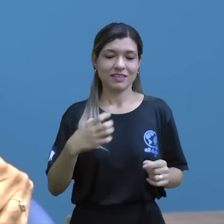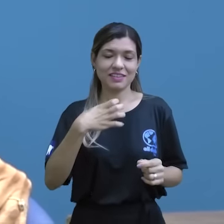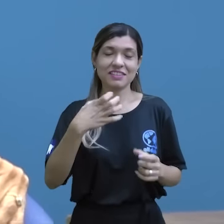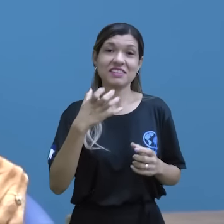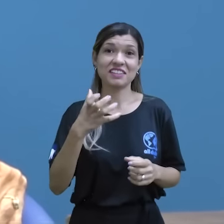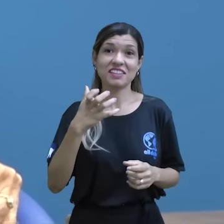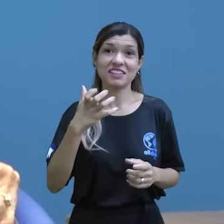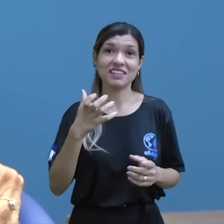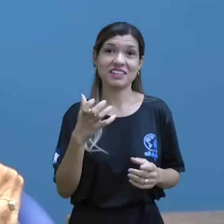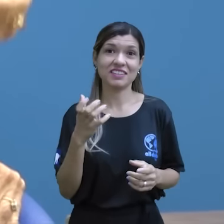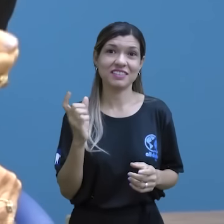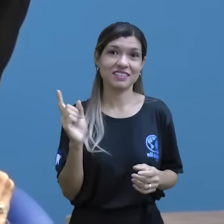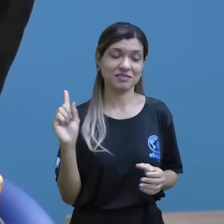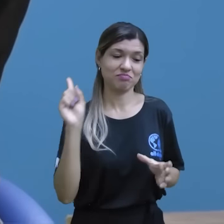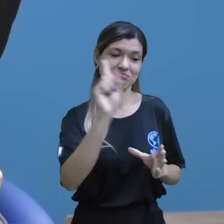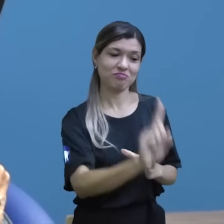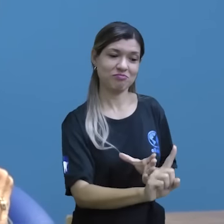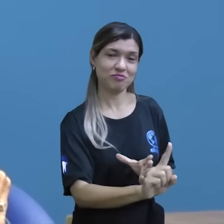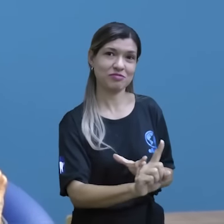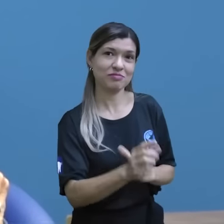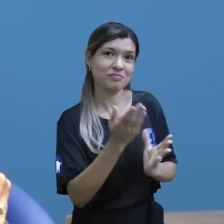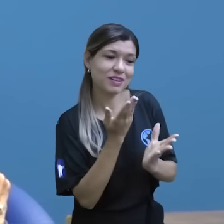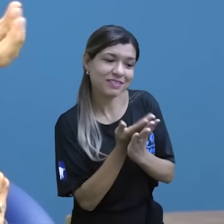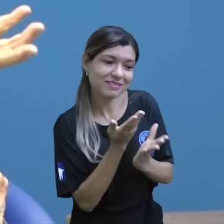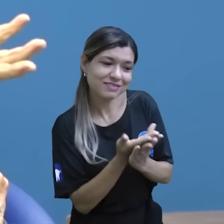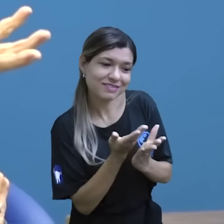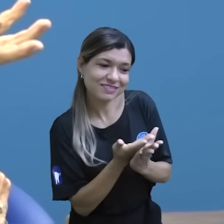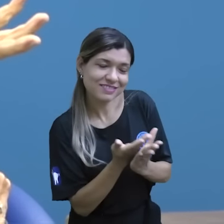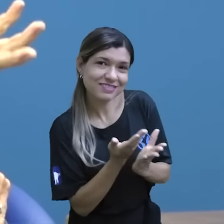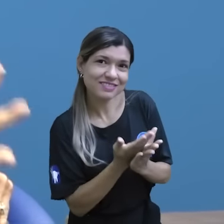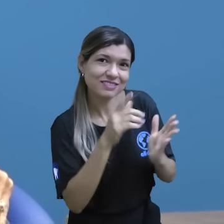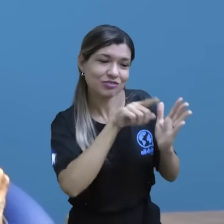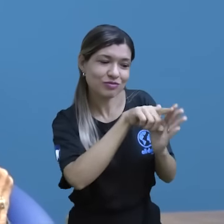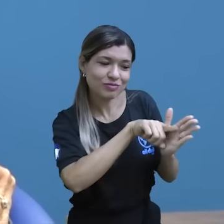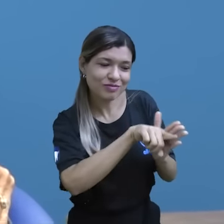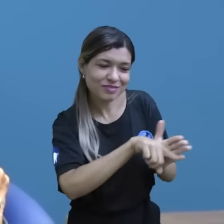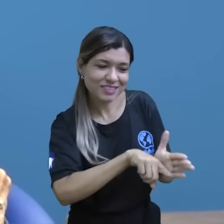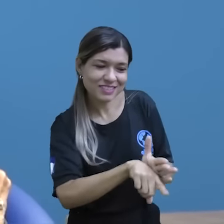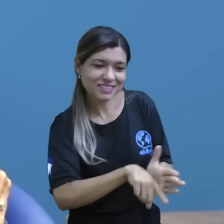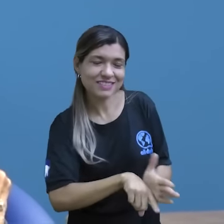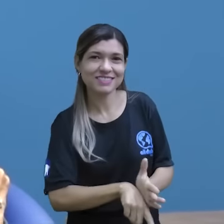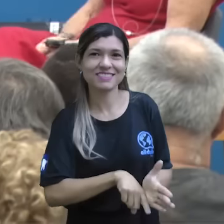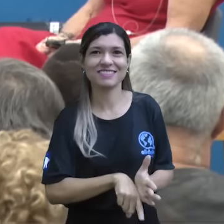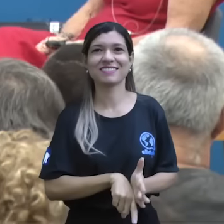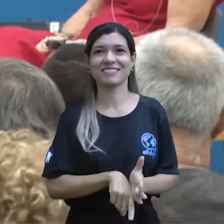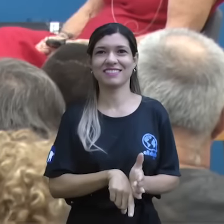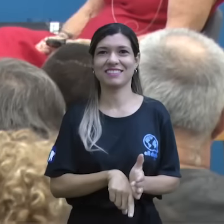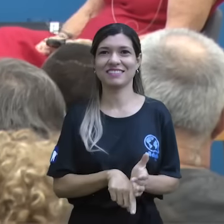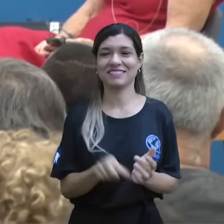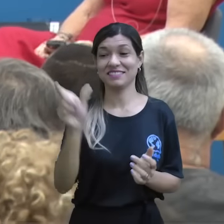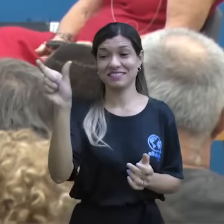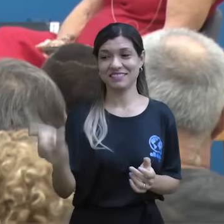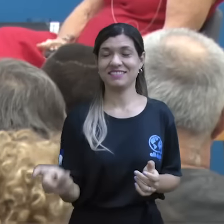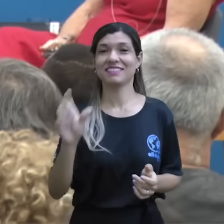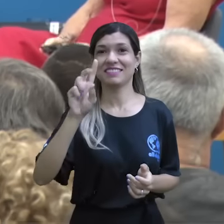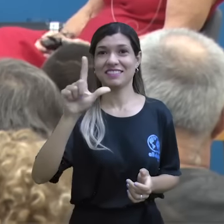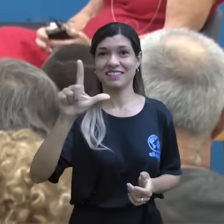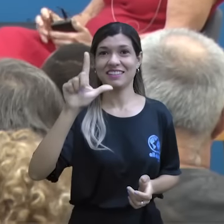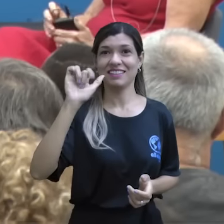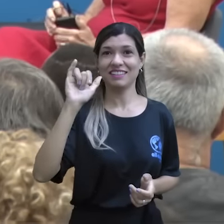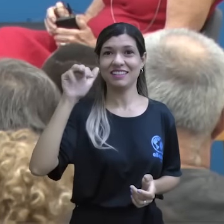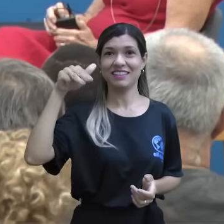vai ficcionalizando a sua vida, não é? Ao mesmo tempo que a vida dele entra no seu romance,